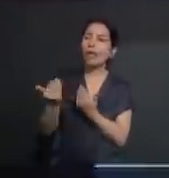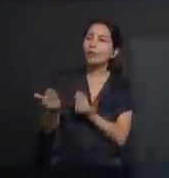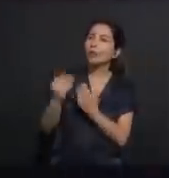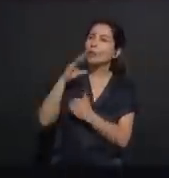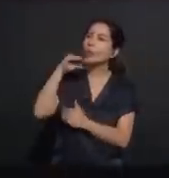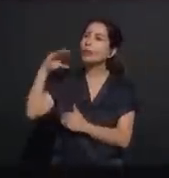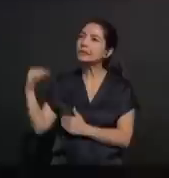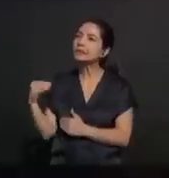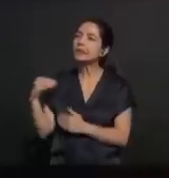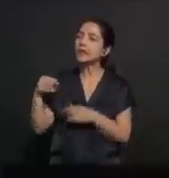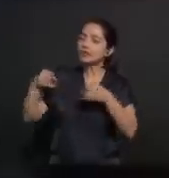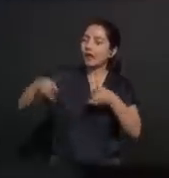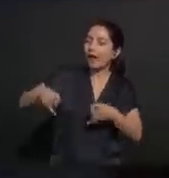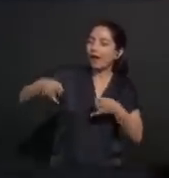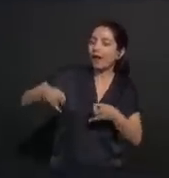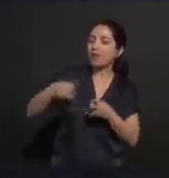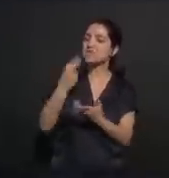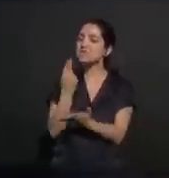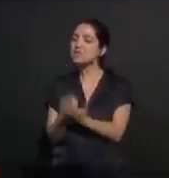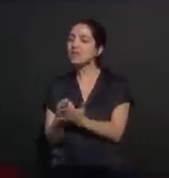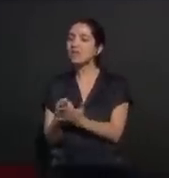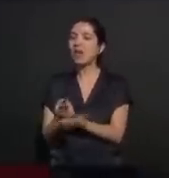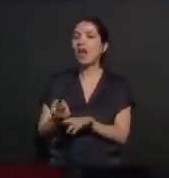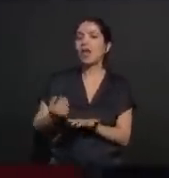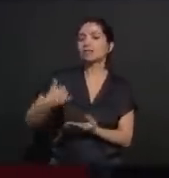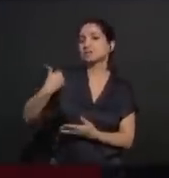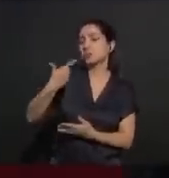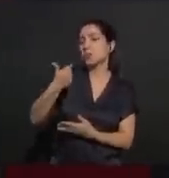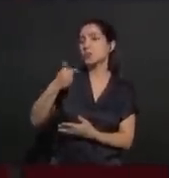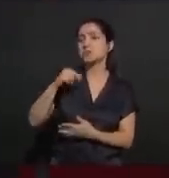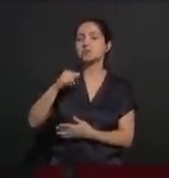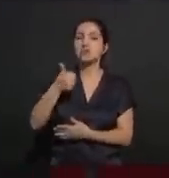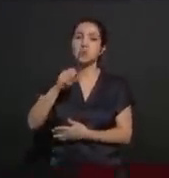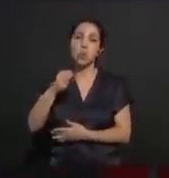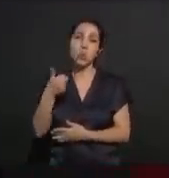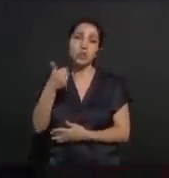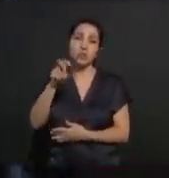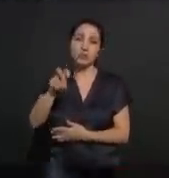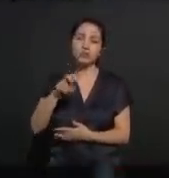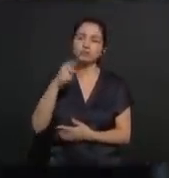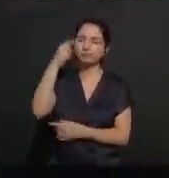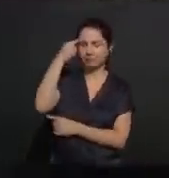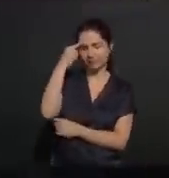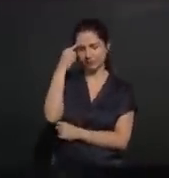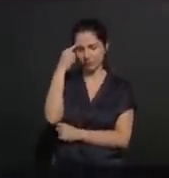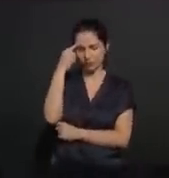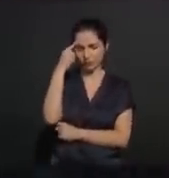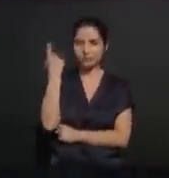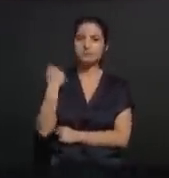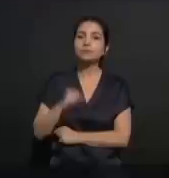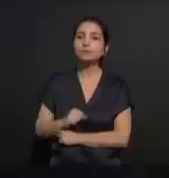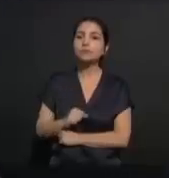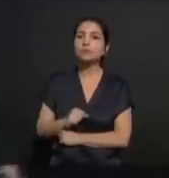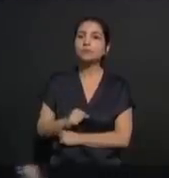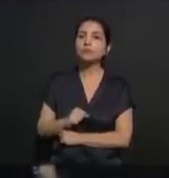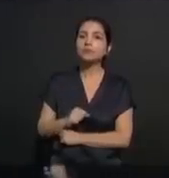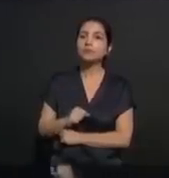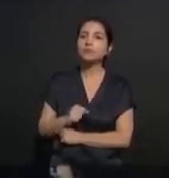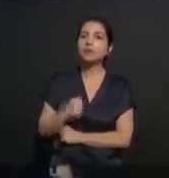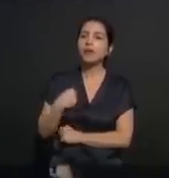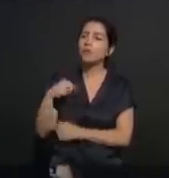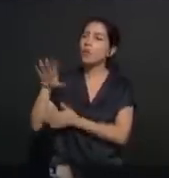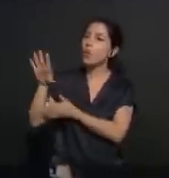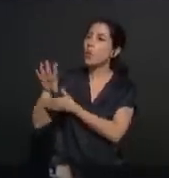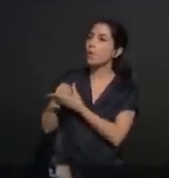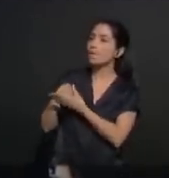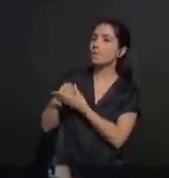cama dele, quem sabe com 12, quem sabe com 13, quem sabe com 15 anos, ele falou assim: eu vou ser como meu